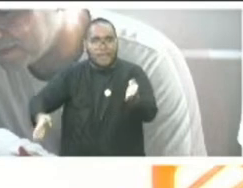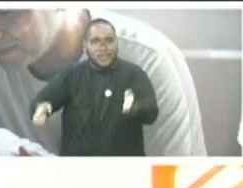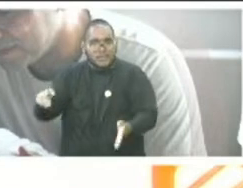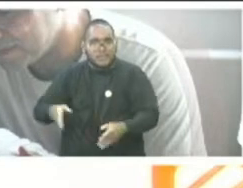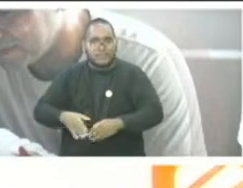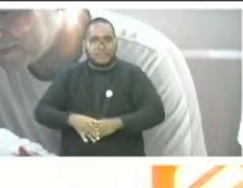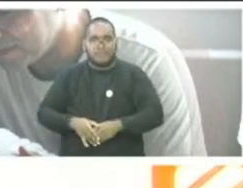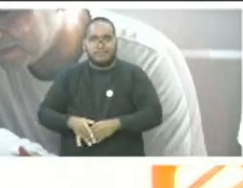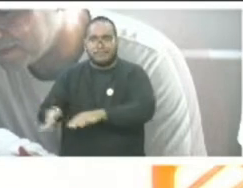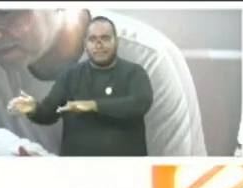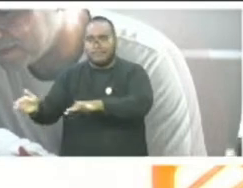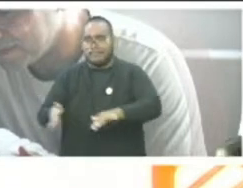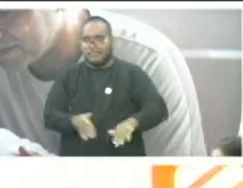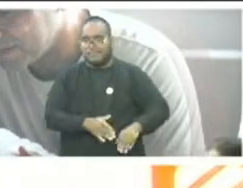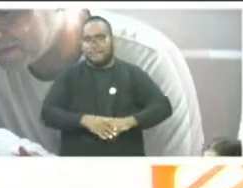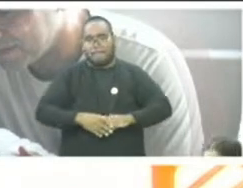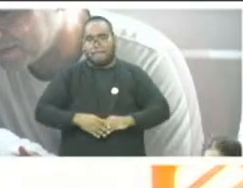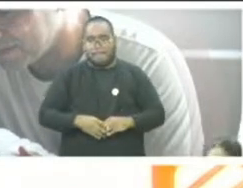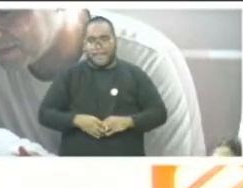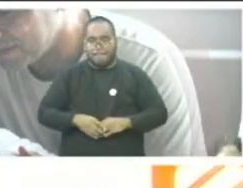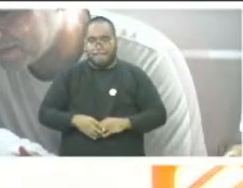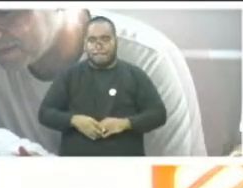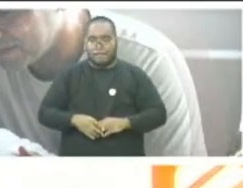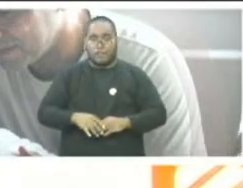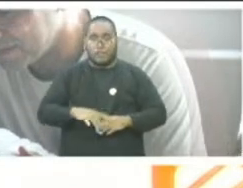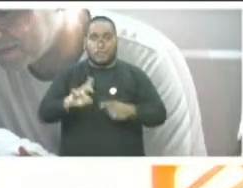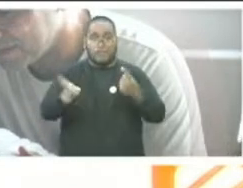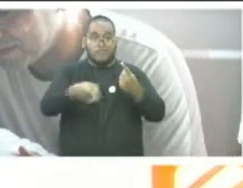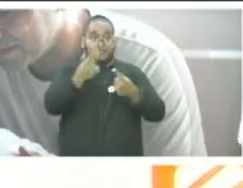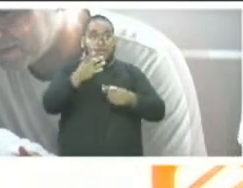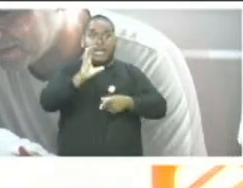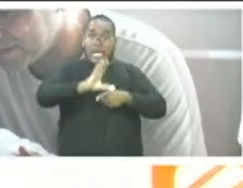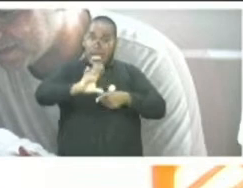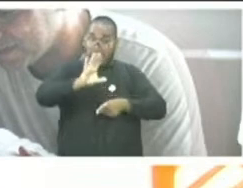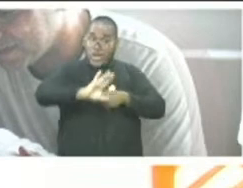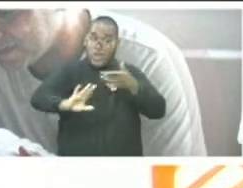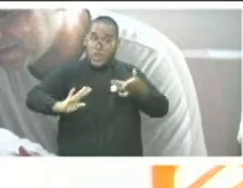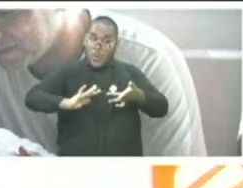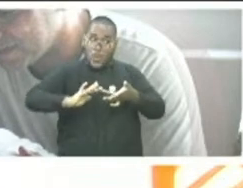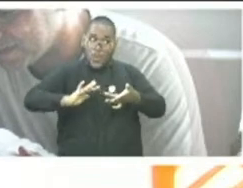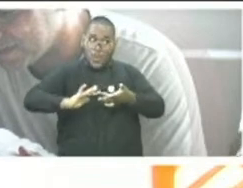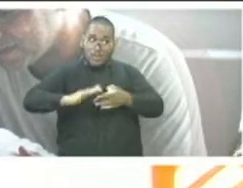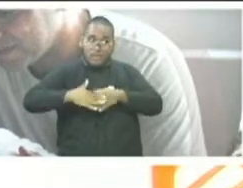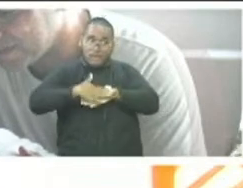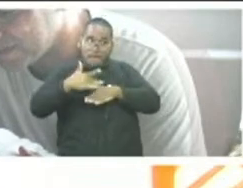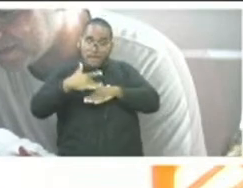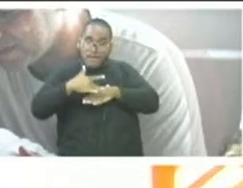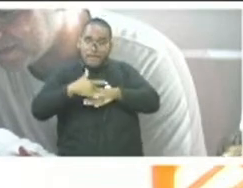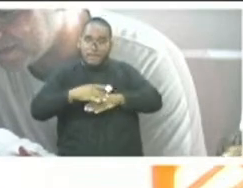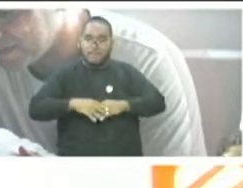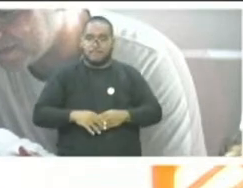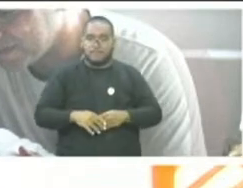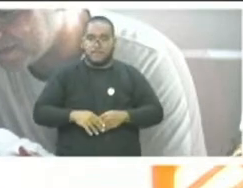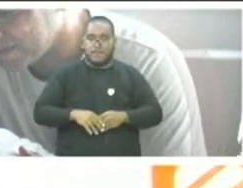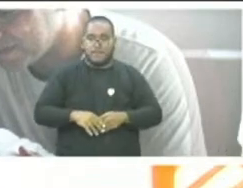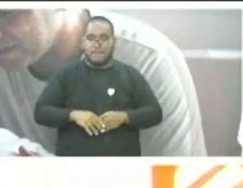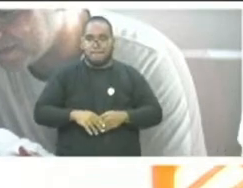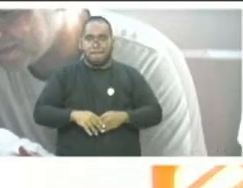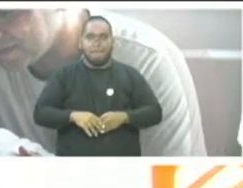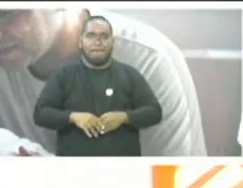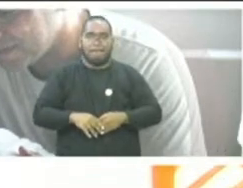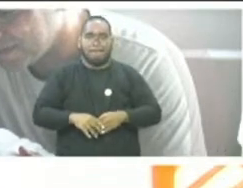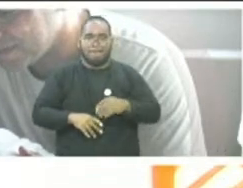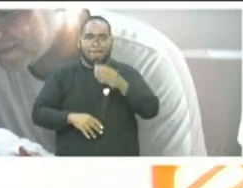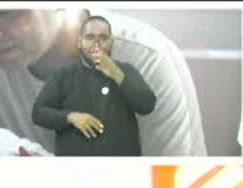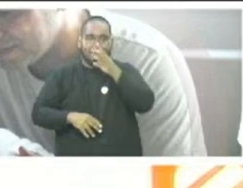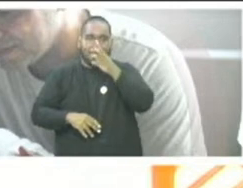Bom, dos pontos mais críticos que eu vejo do contato pele a pele é quando a gente fala de via de nascimento.